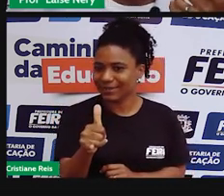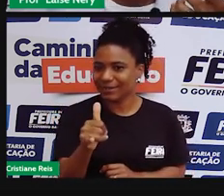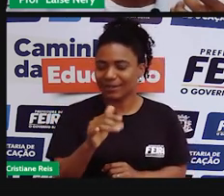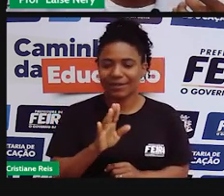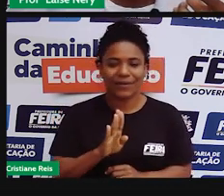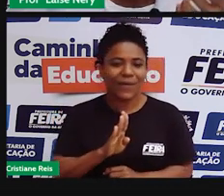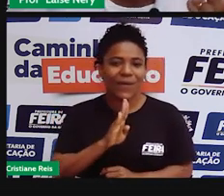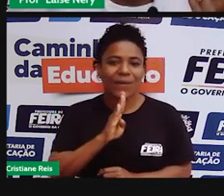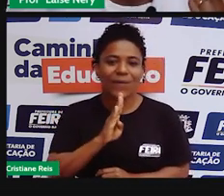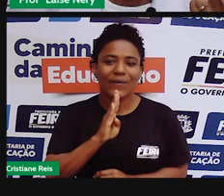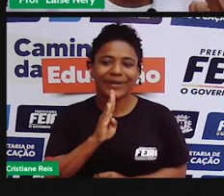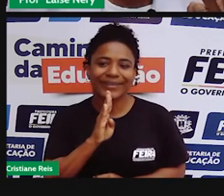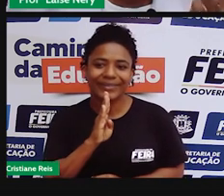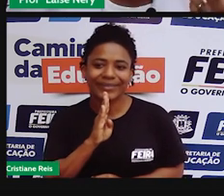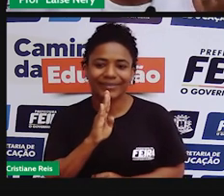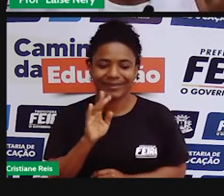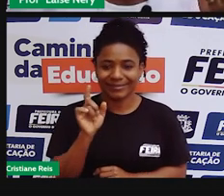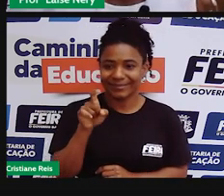conhecer